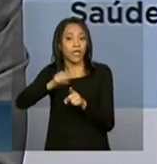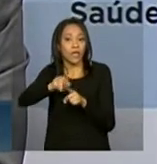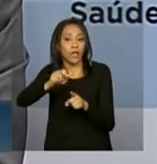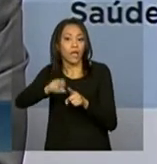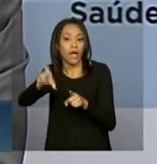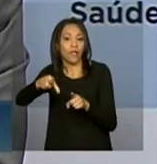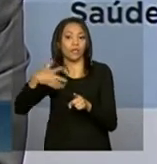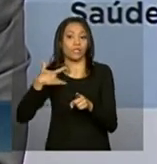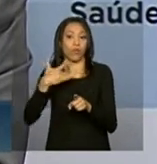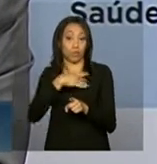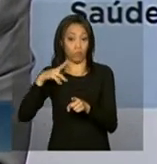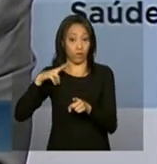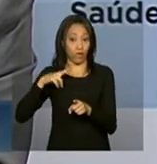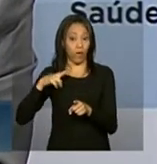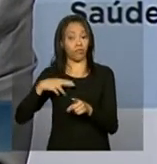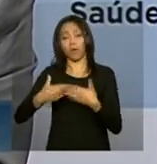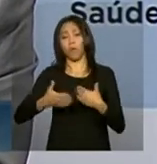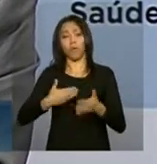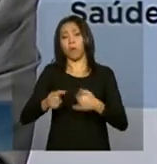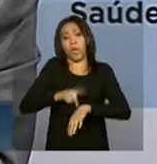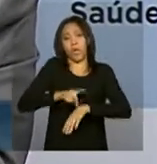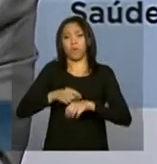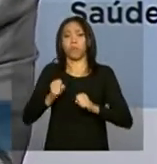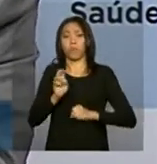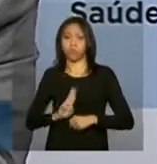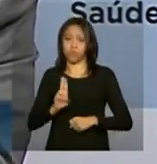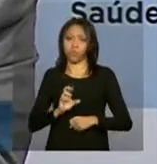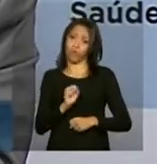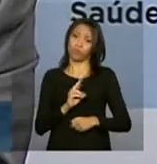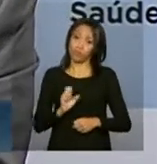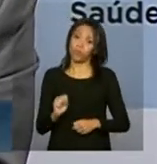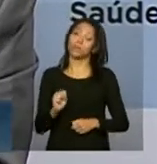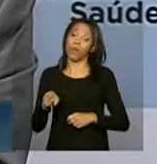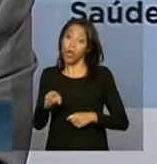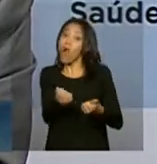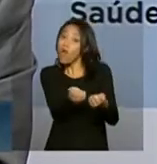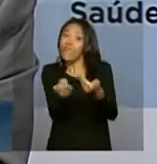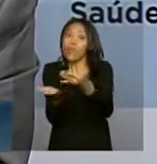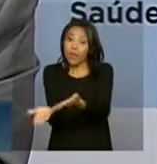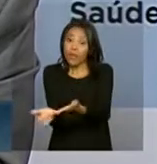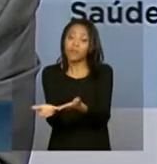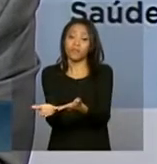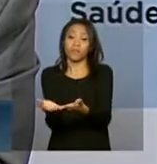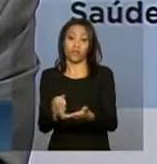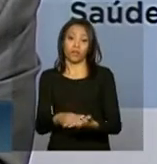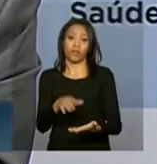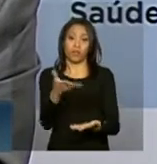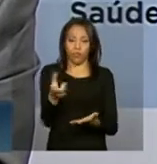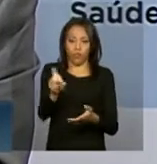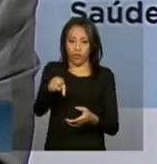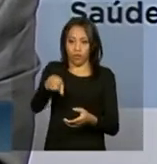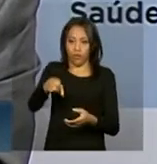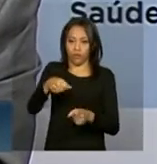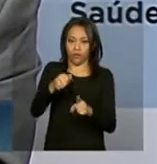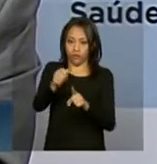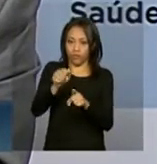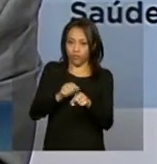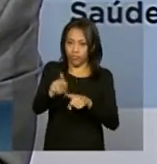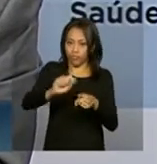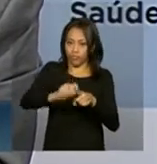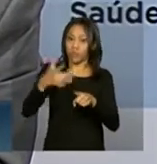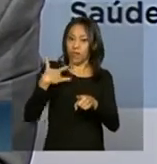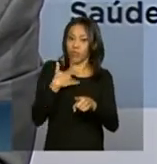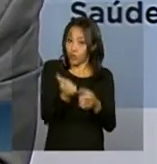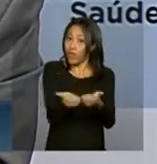SUS, né? Mesmo o plano de saúde oferecendo esses procedimentos, ele tem direito disso. Então, hoje o